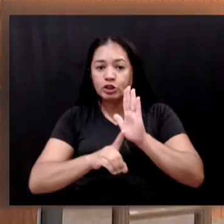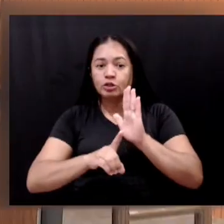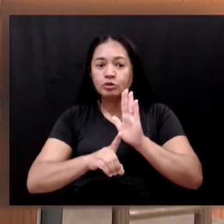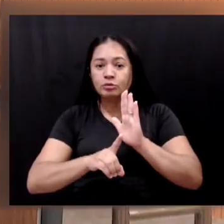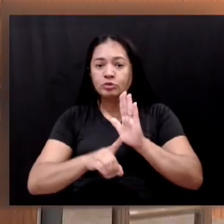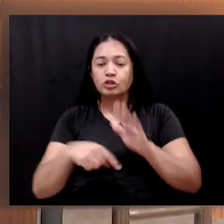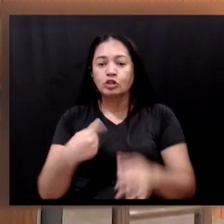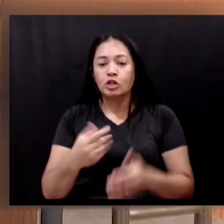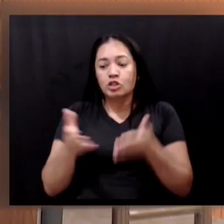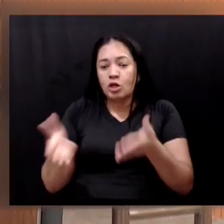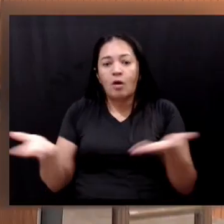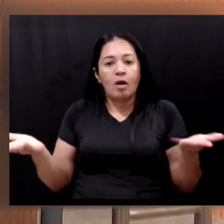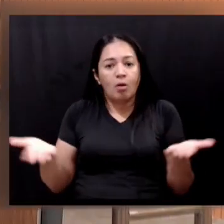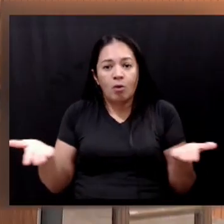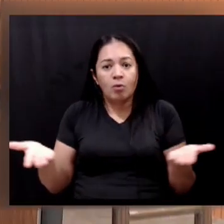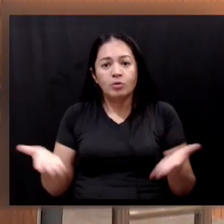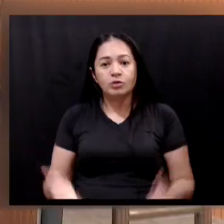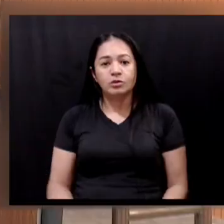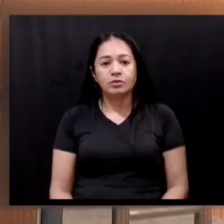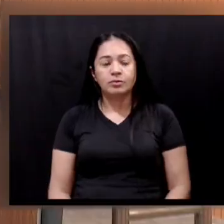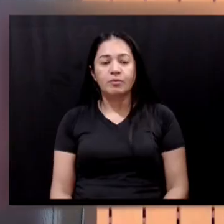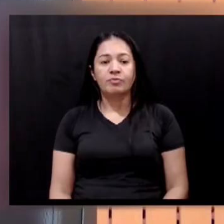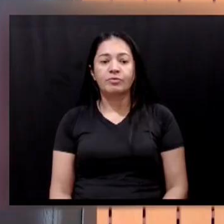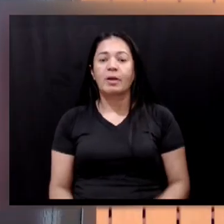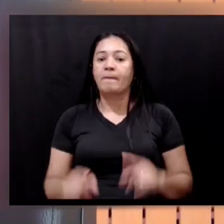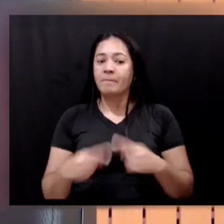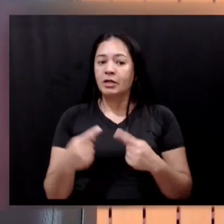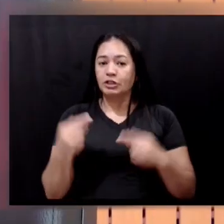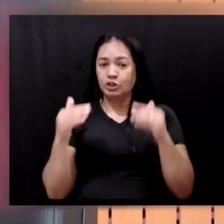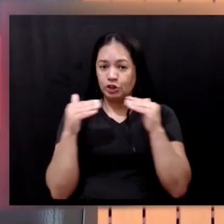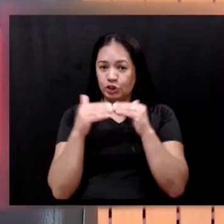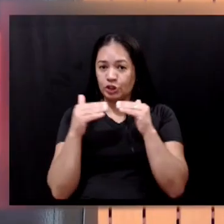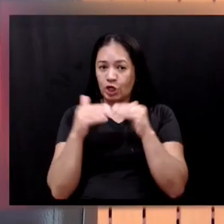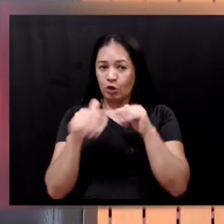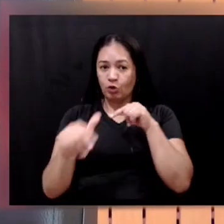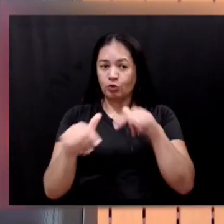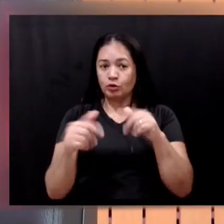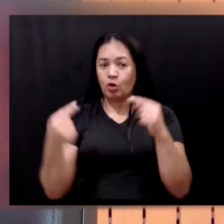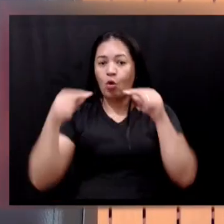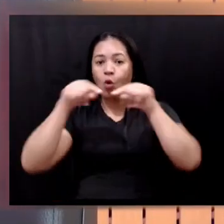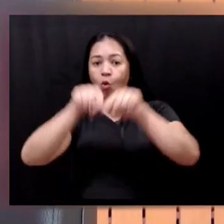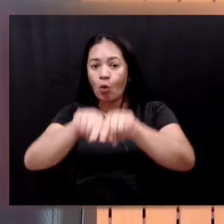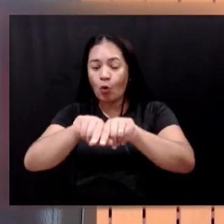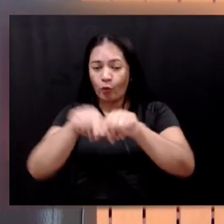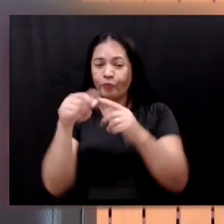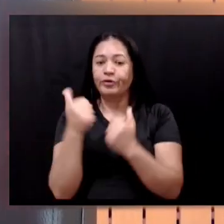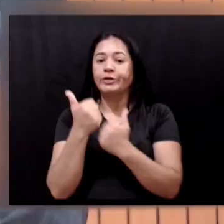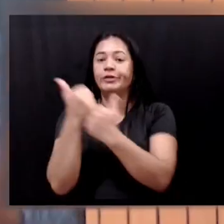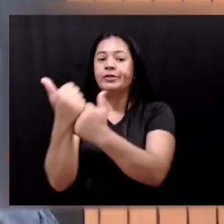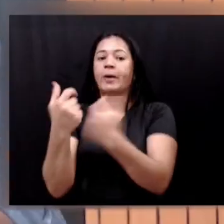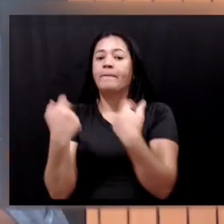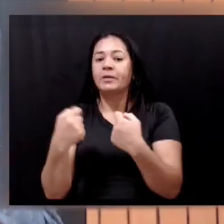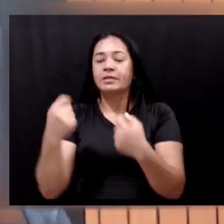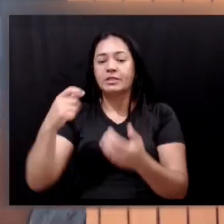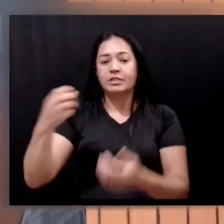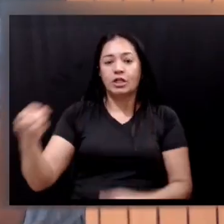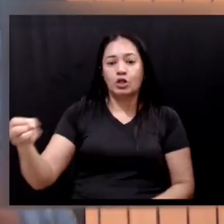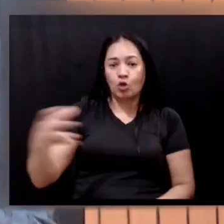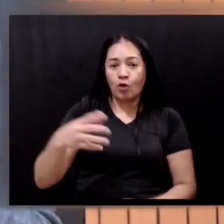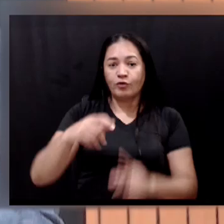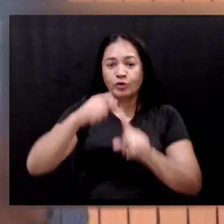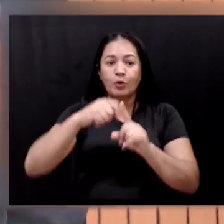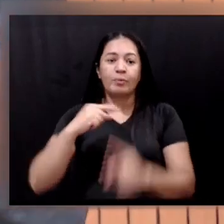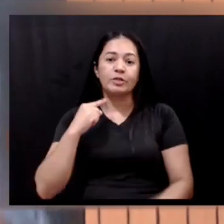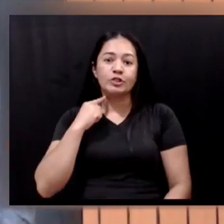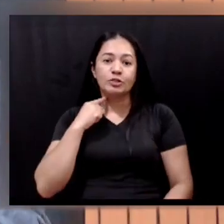hoje. Segundo o serviço, o convênio assistencial deveria ter sido renovado em maio. A expectativa dos